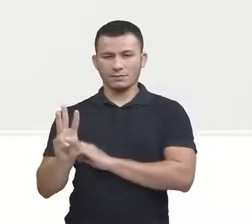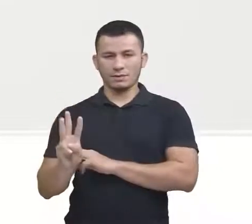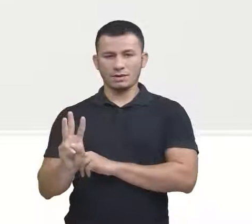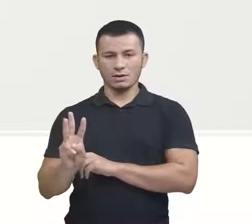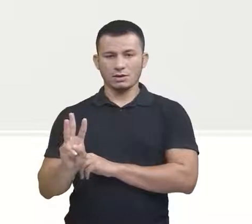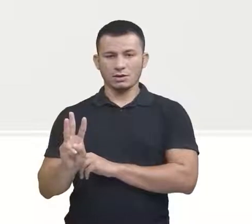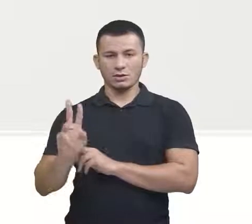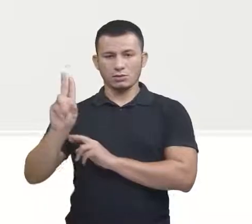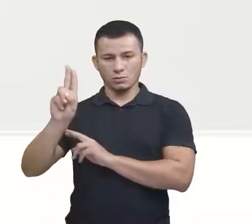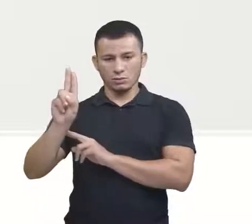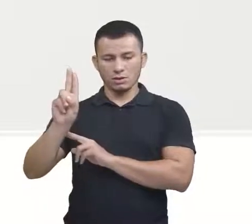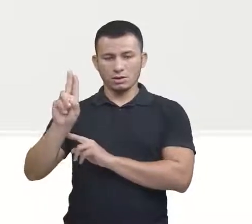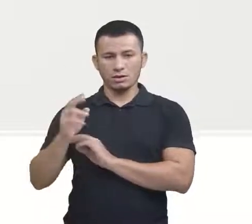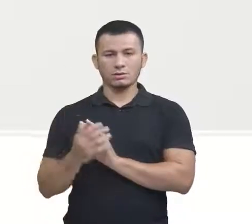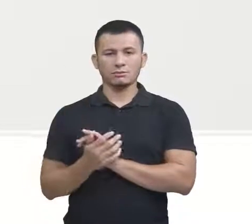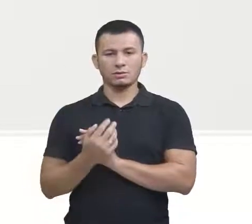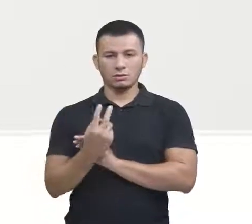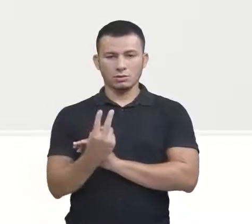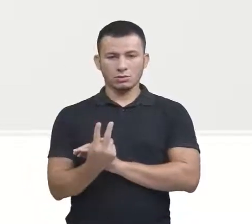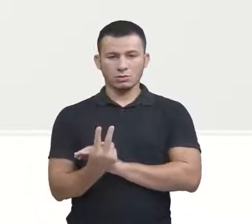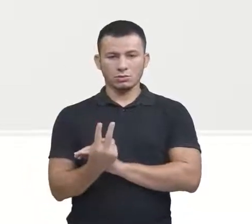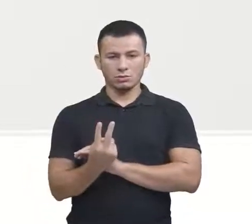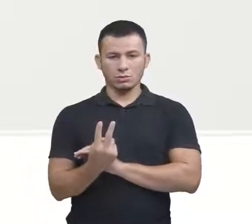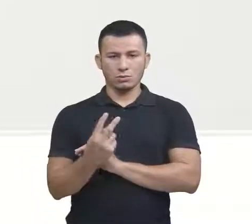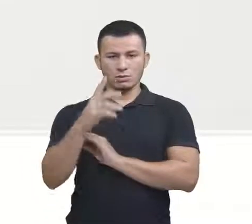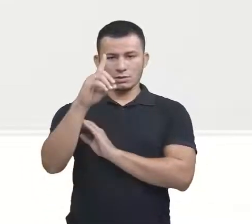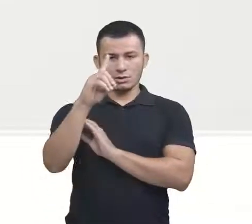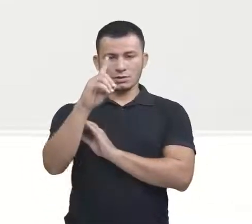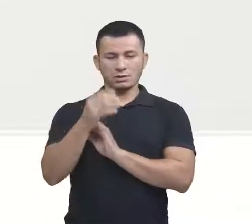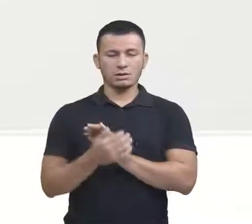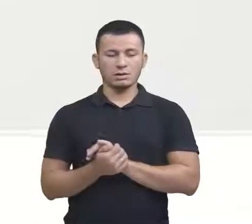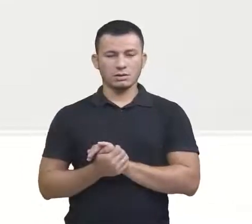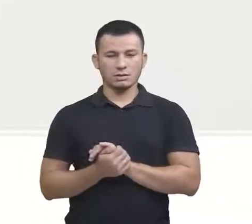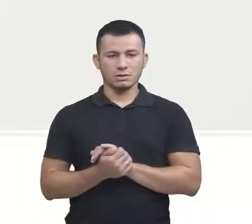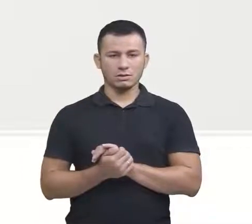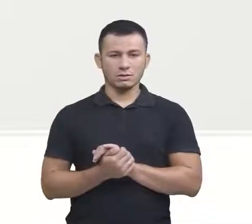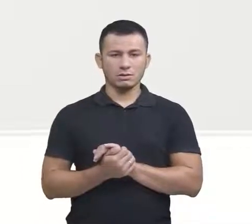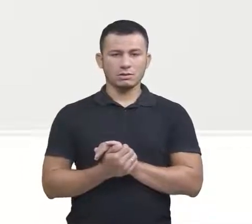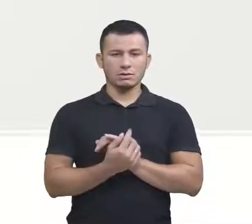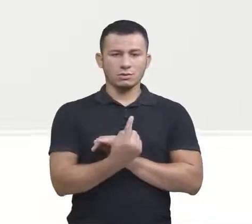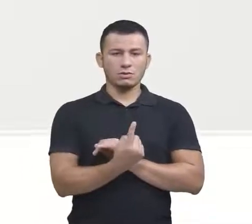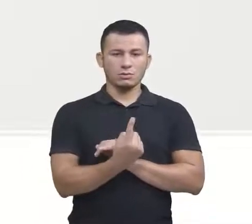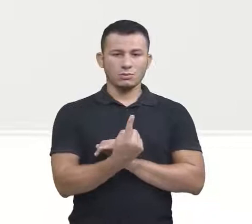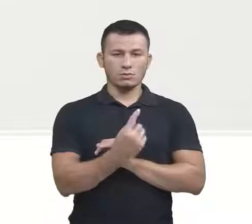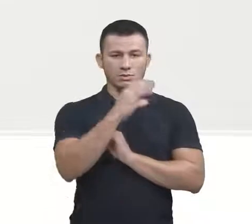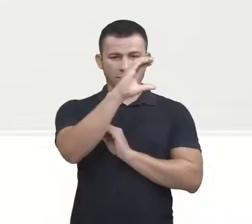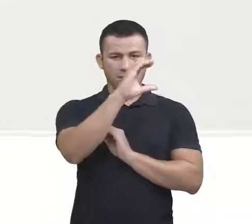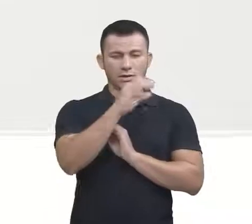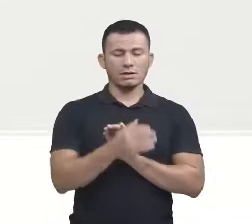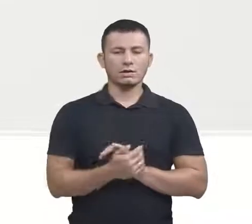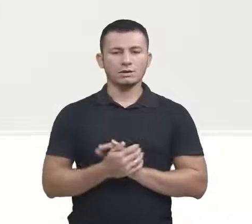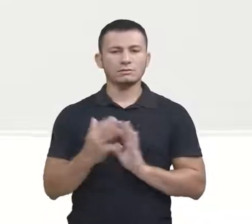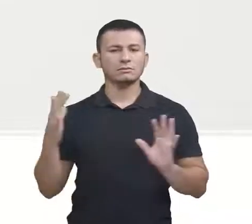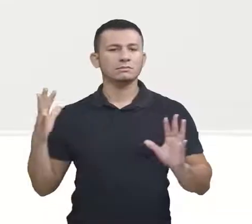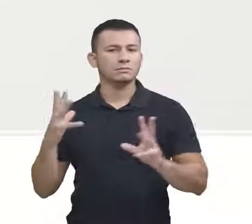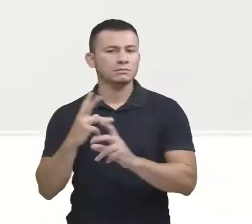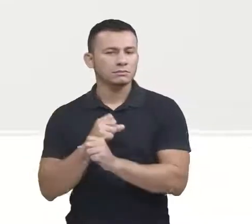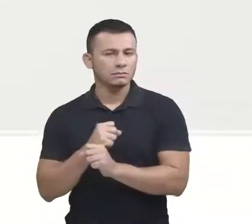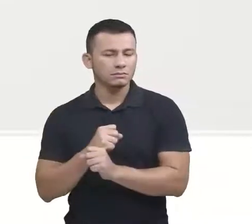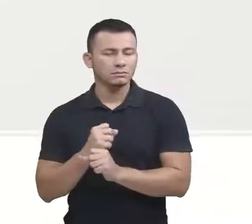duas dezenas em uma centena qual é esse número aí é o